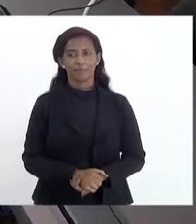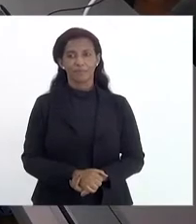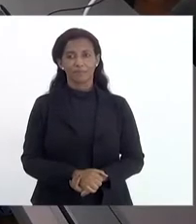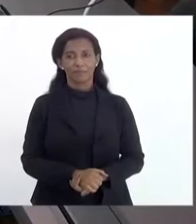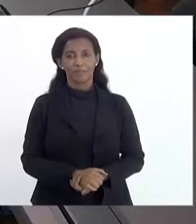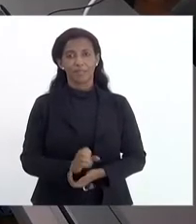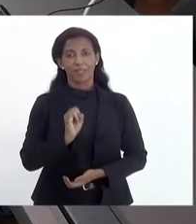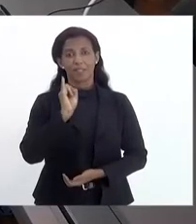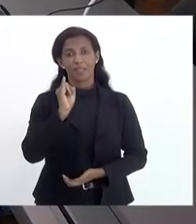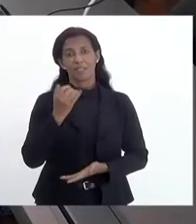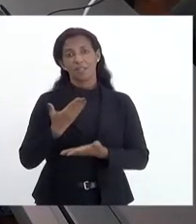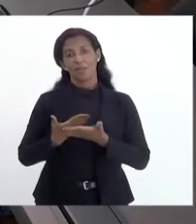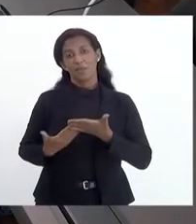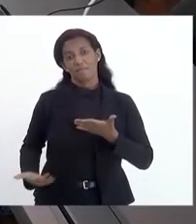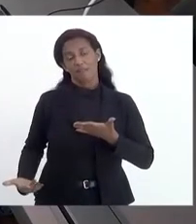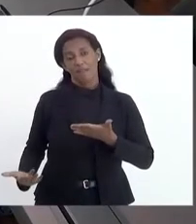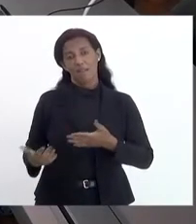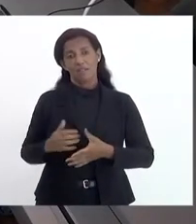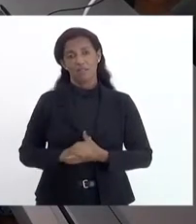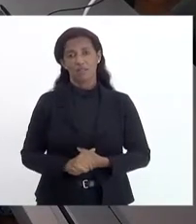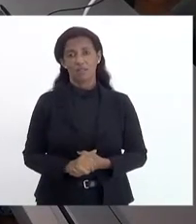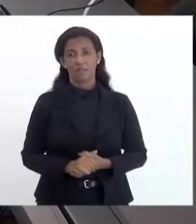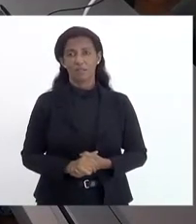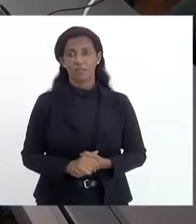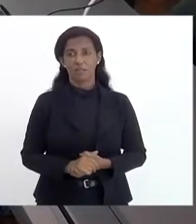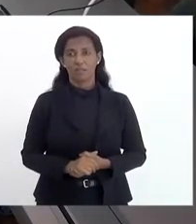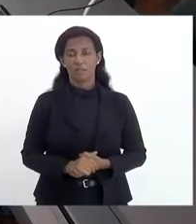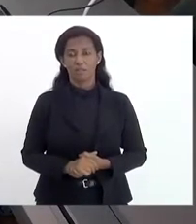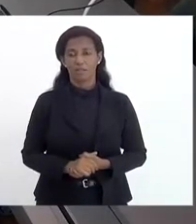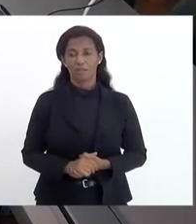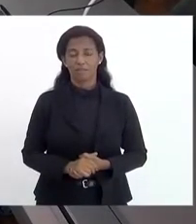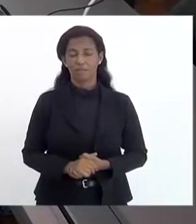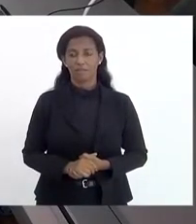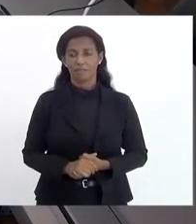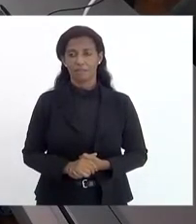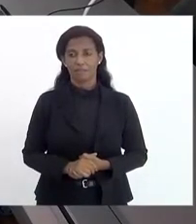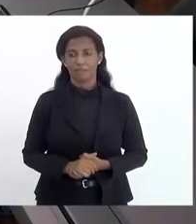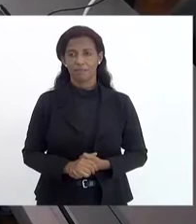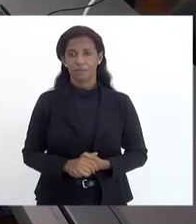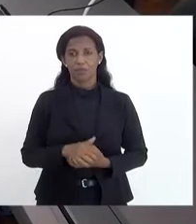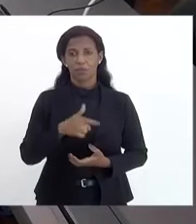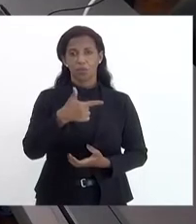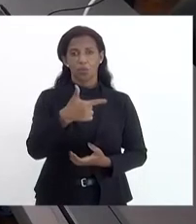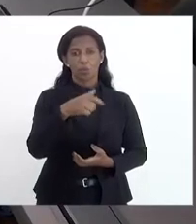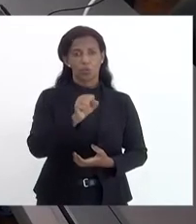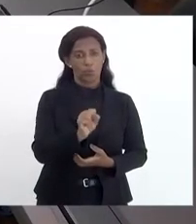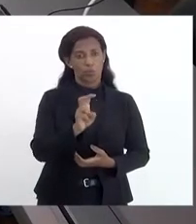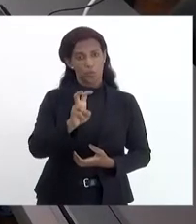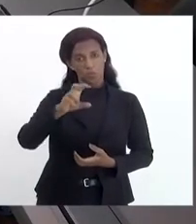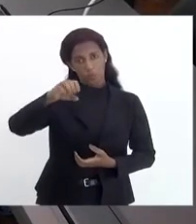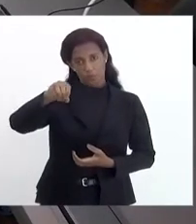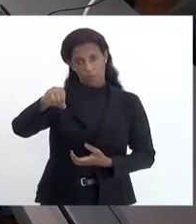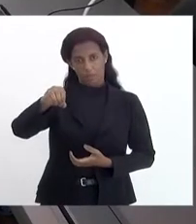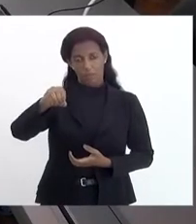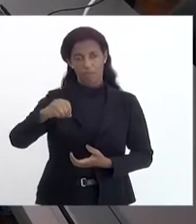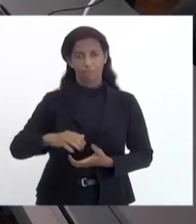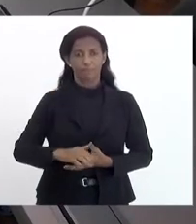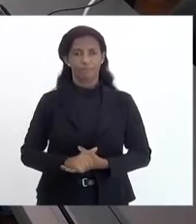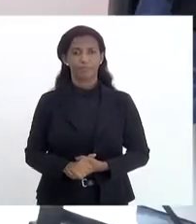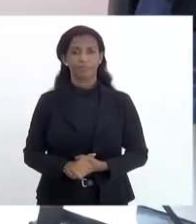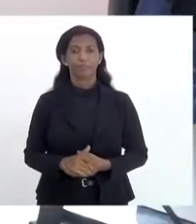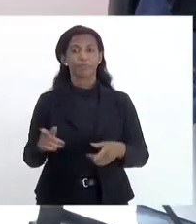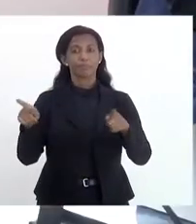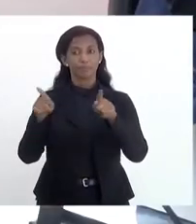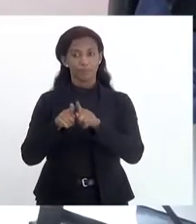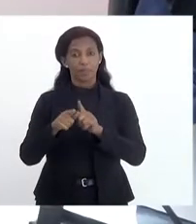Senão ele perde a precedência. Que Marta Rocha? O 2850 também